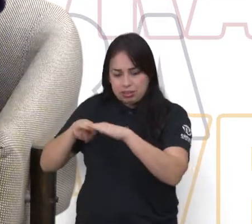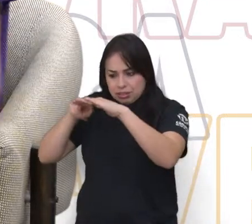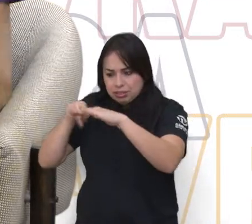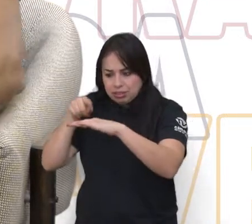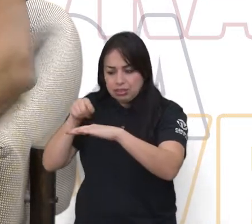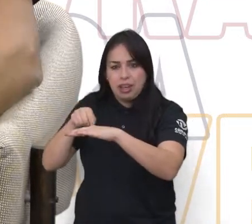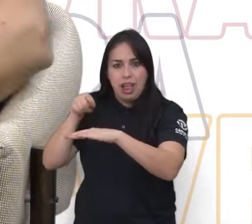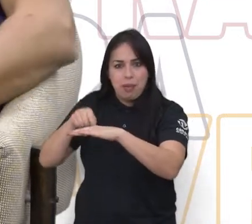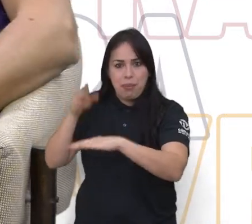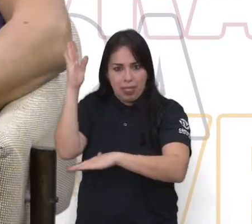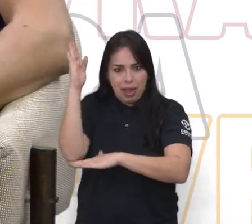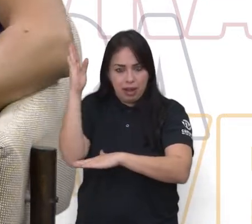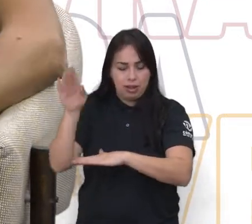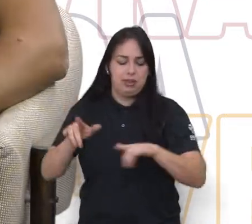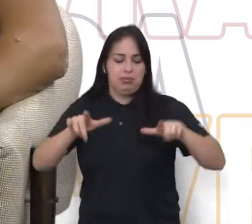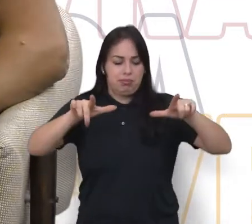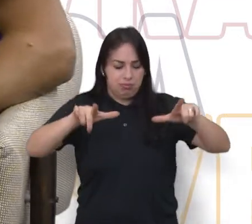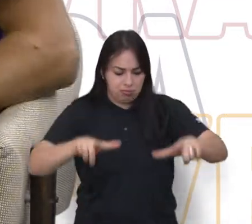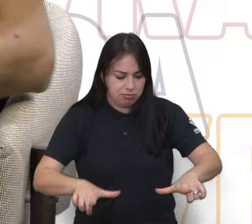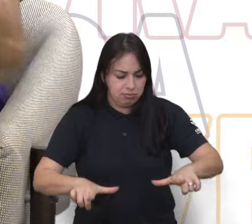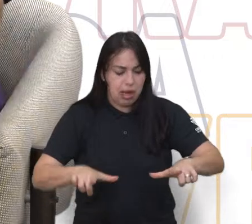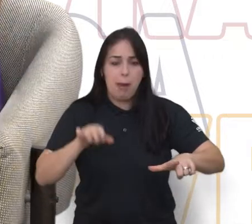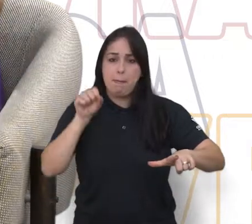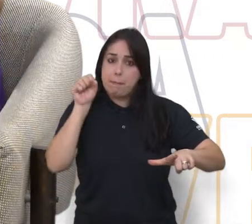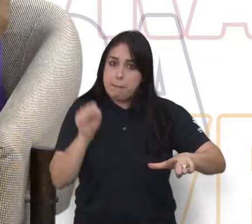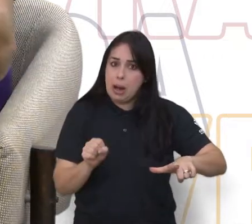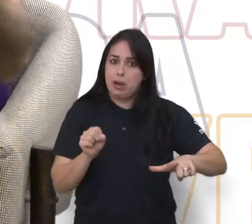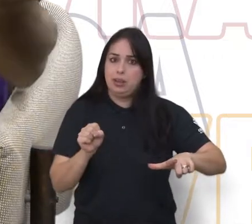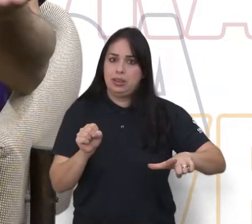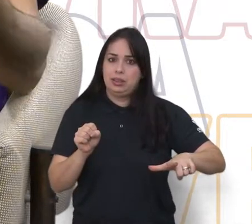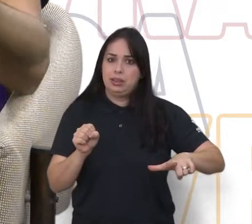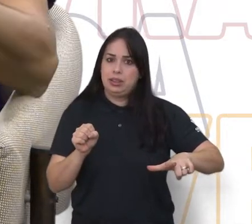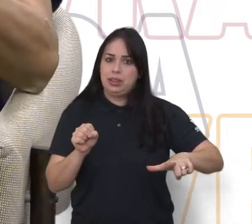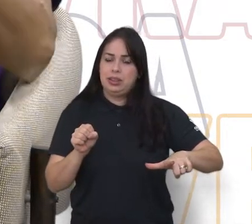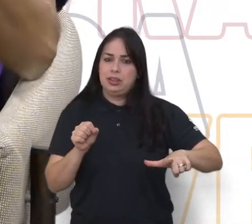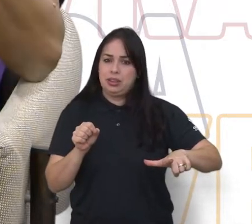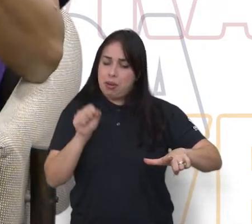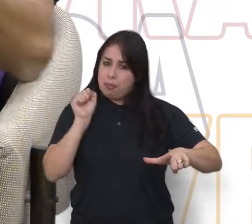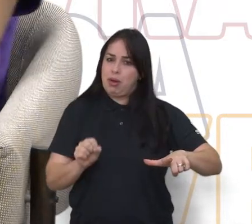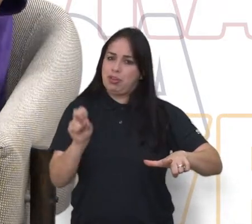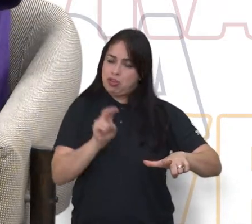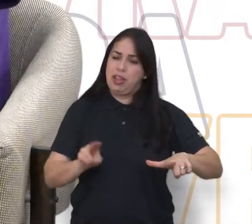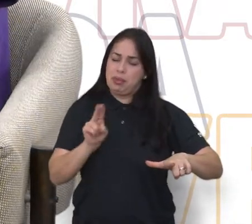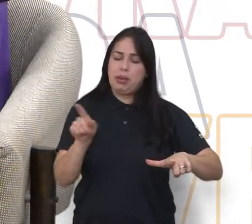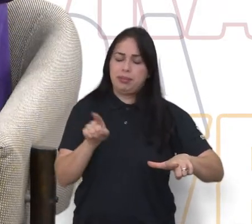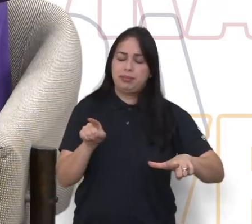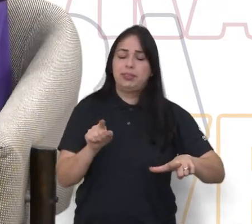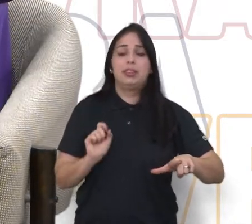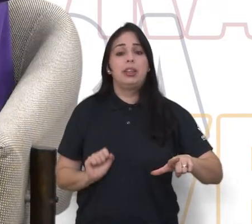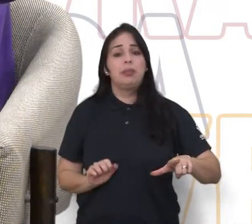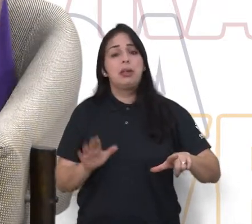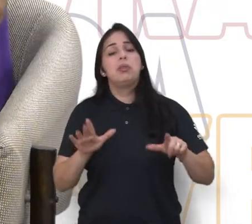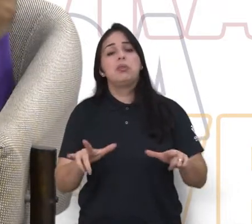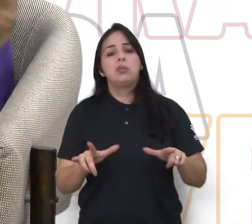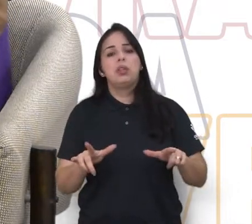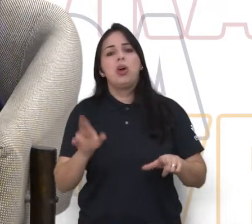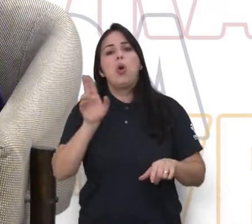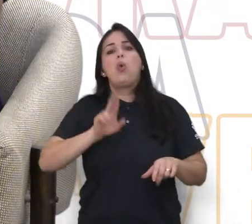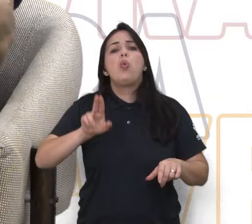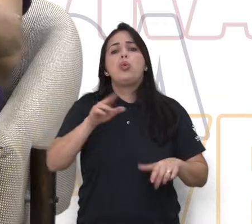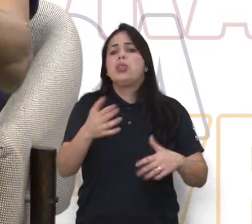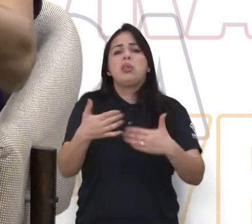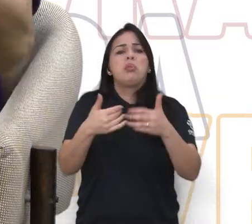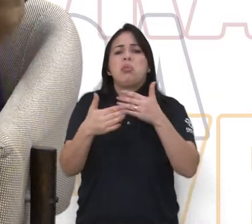pallet. O pallet pode ser utilizado também. Mas você usa o material que